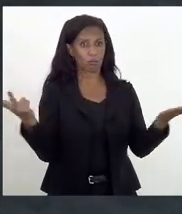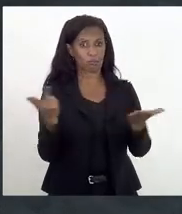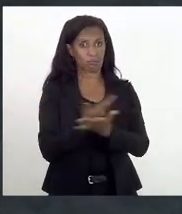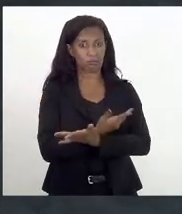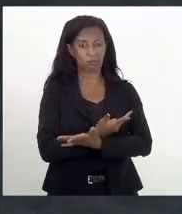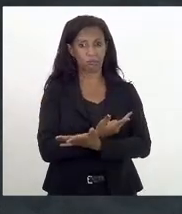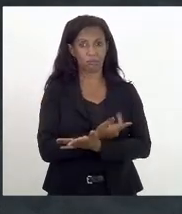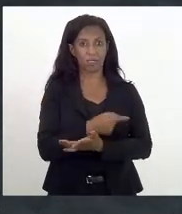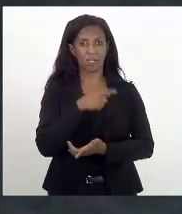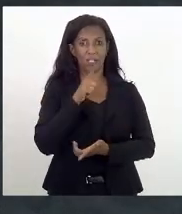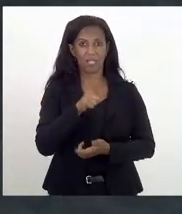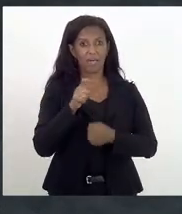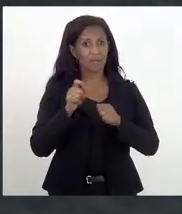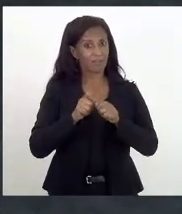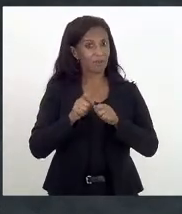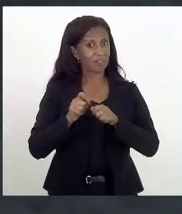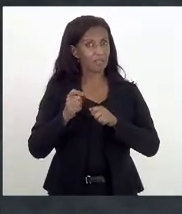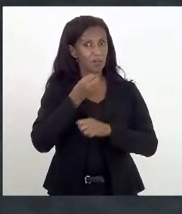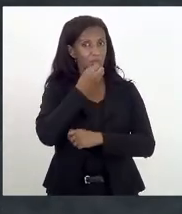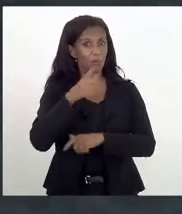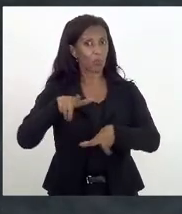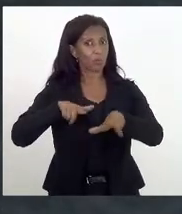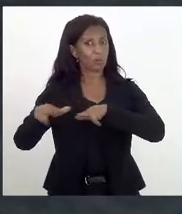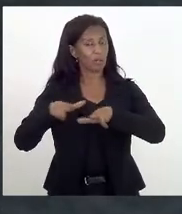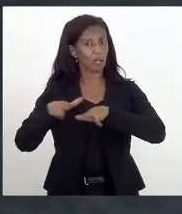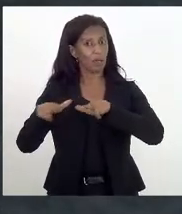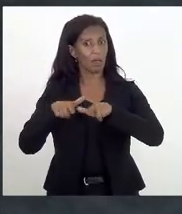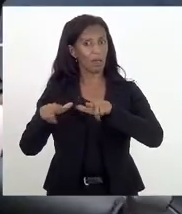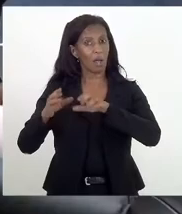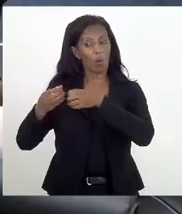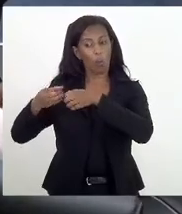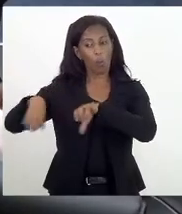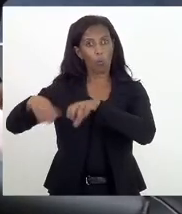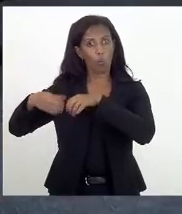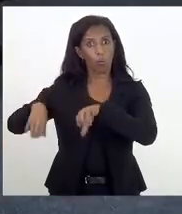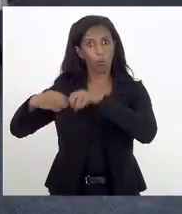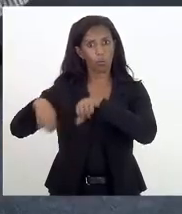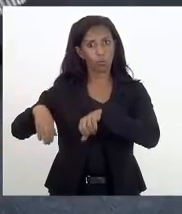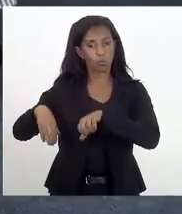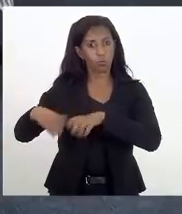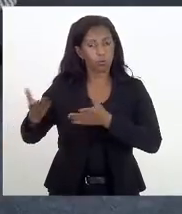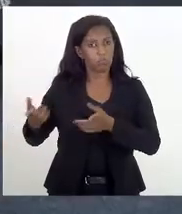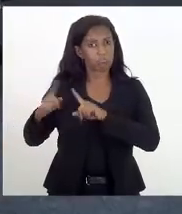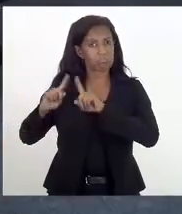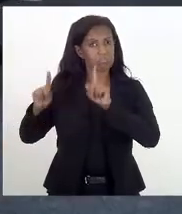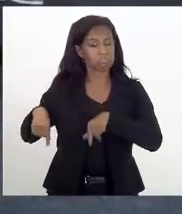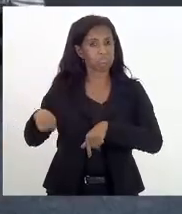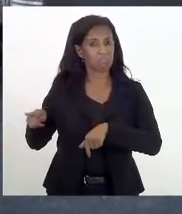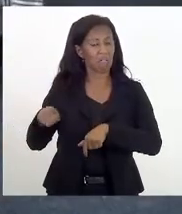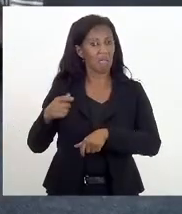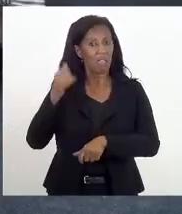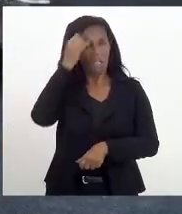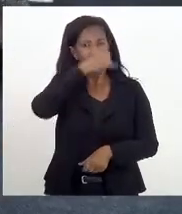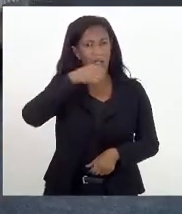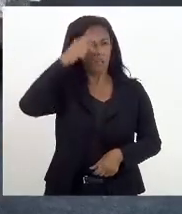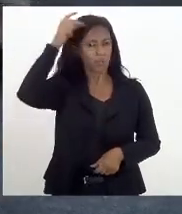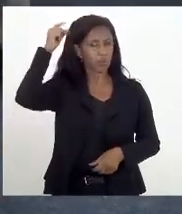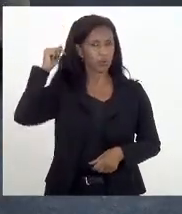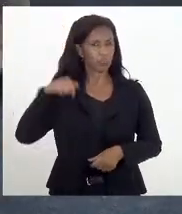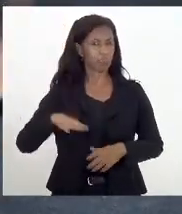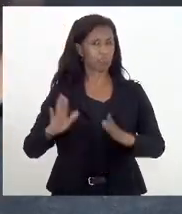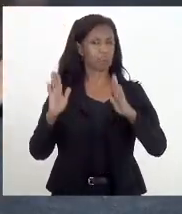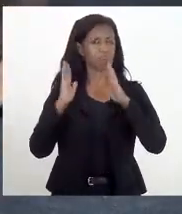ele vinha fazendo um bom trabalho de respeito por exemplo a concurso público é uma pauta antiga aqui da casa